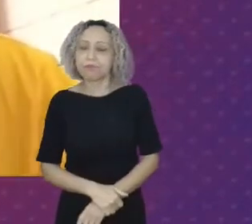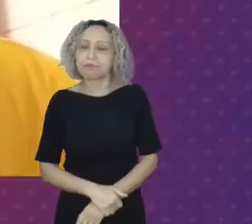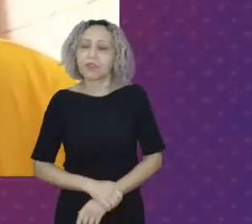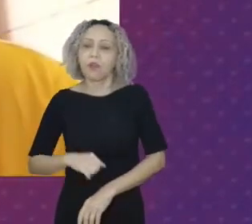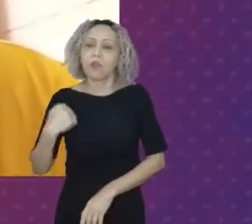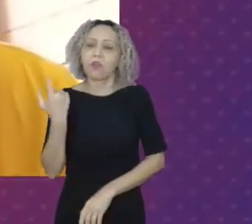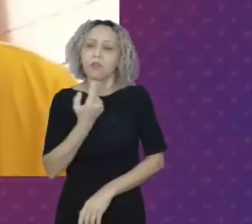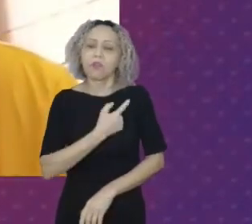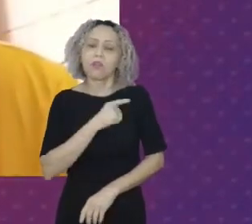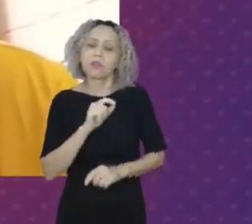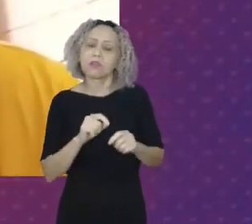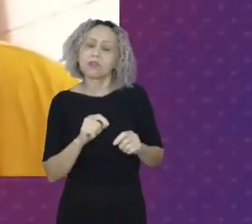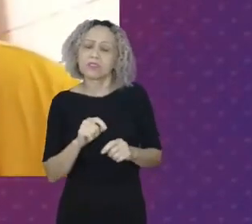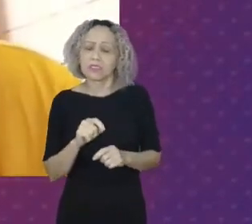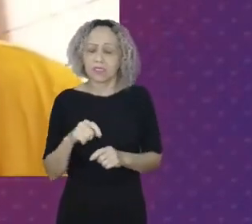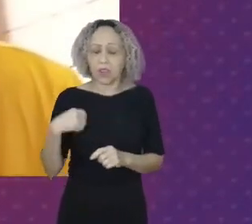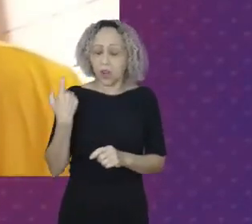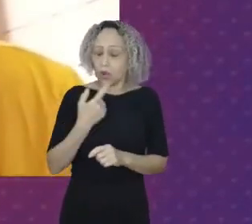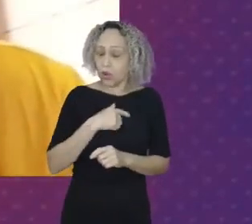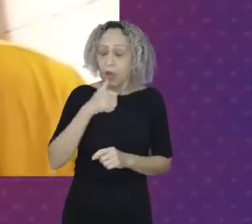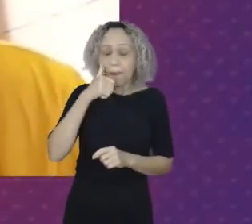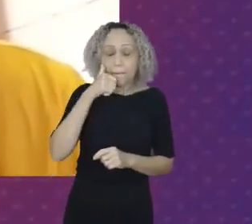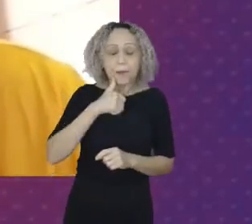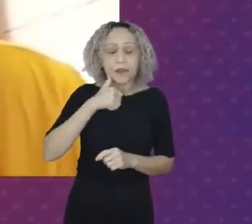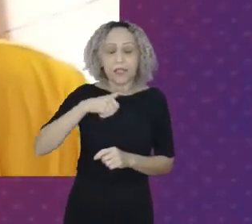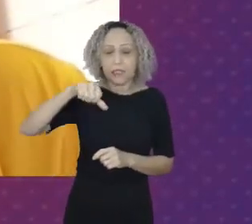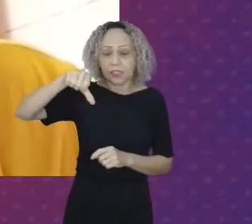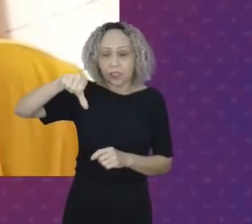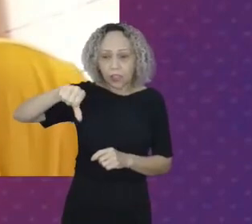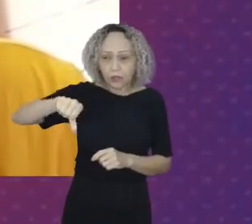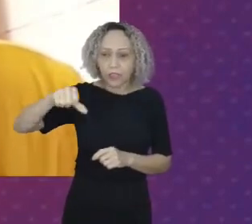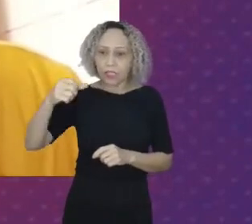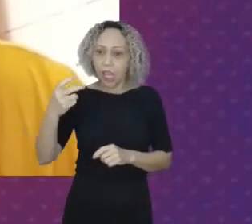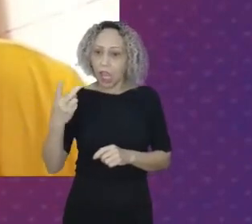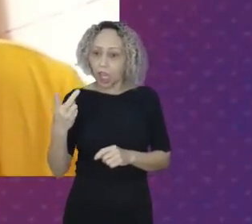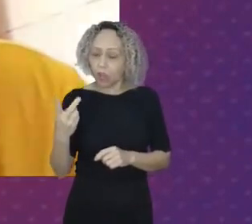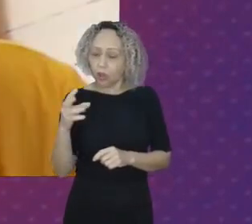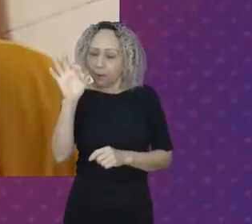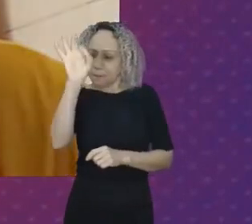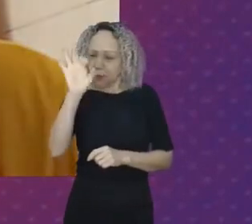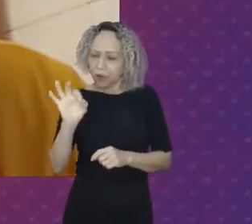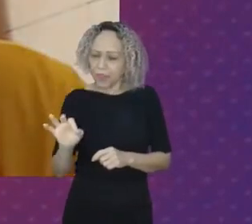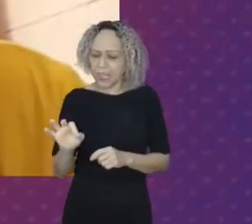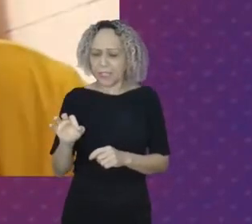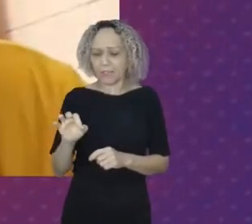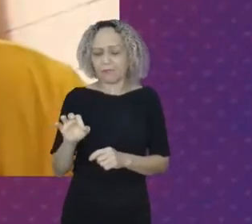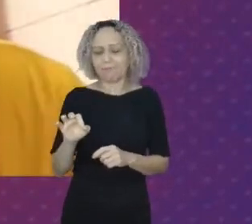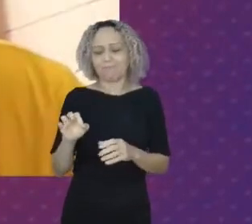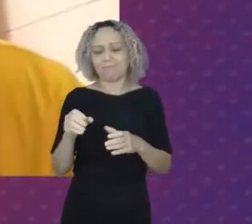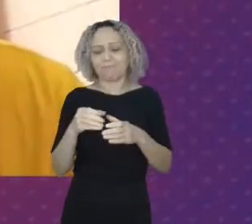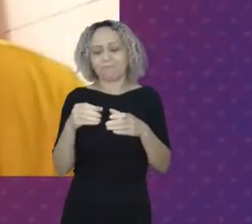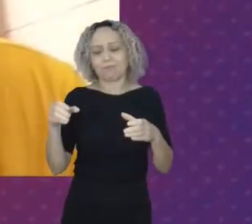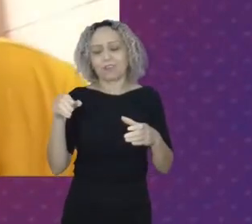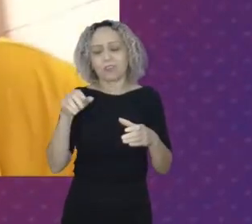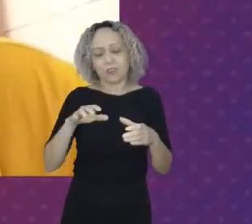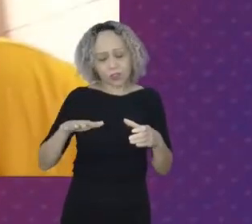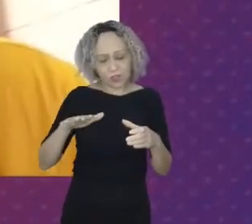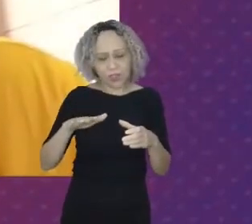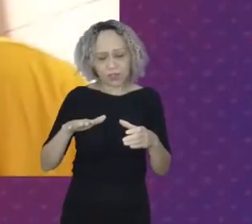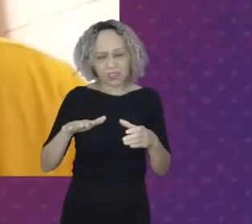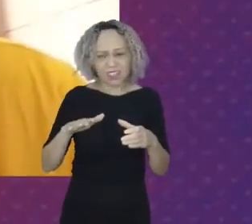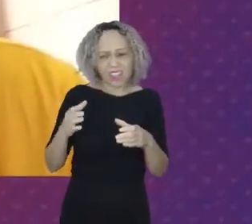nós somos 92% do total desse contingente. E dessa quantidade, cerca